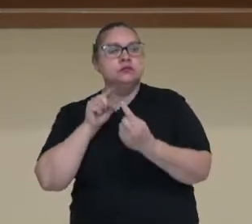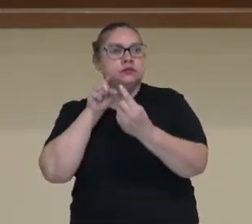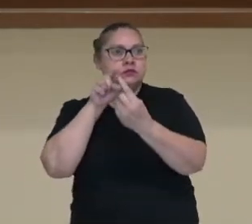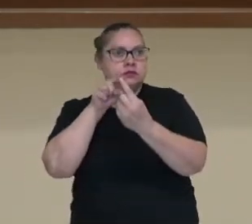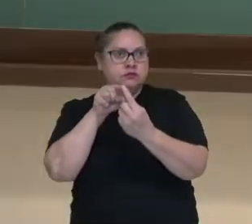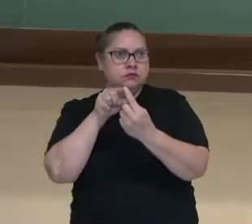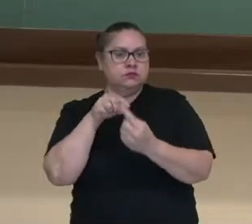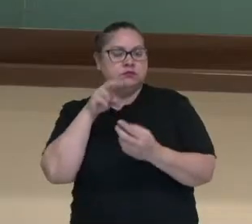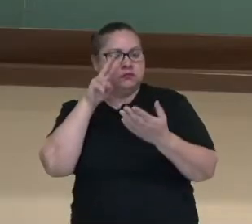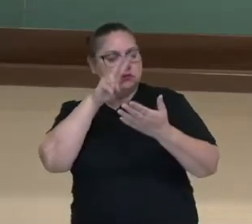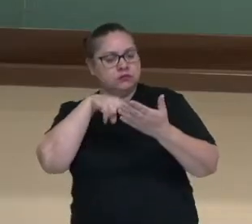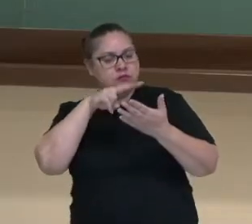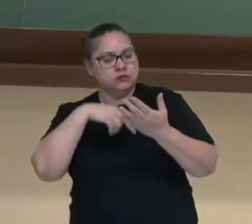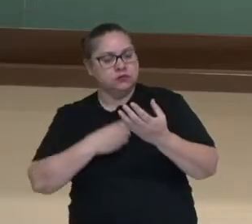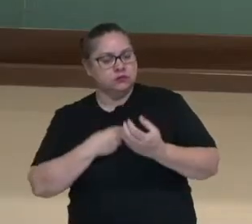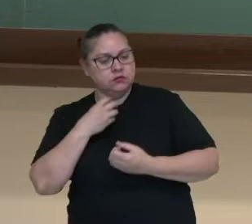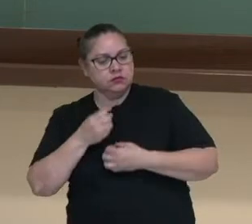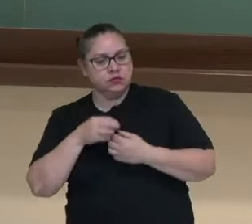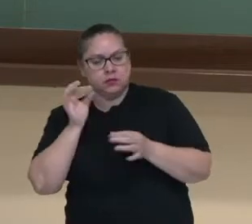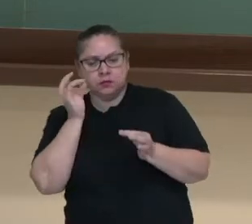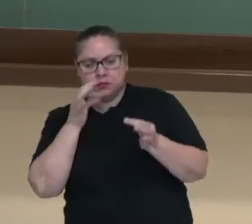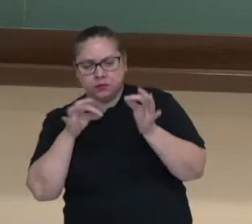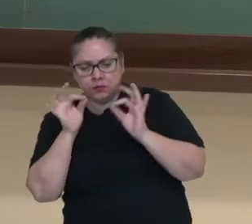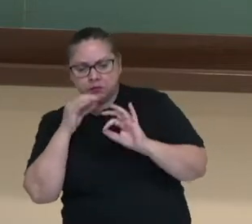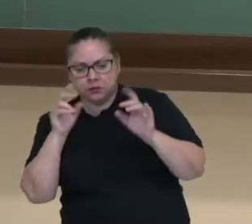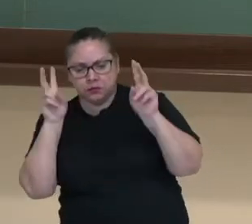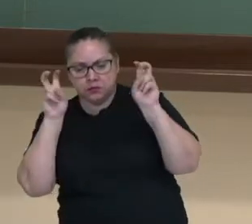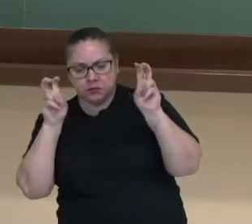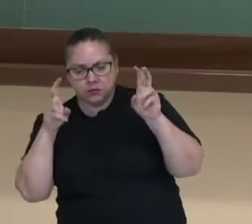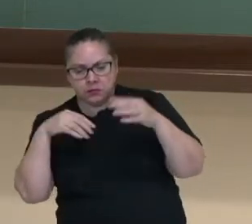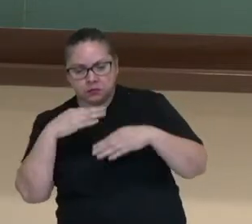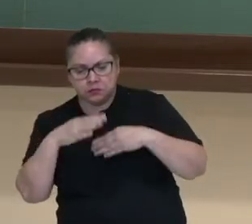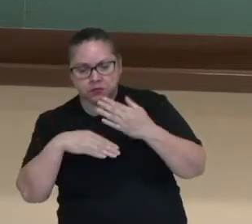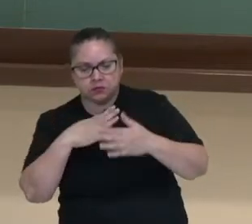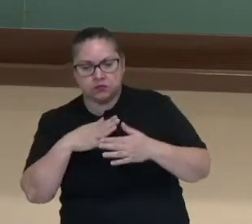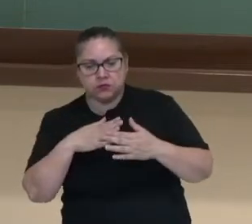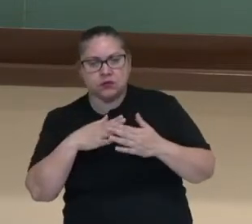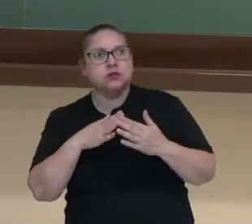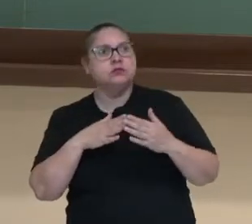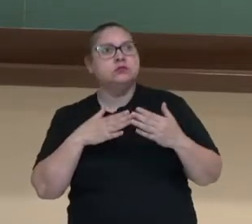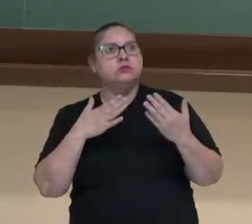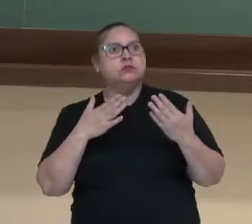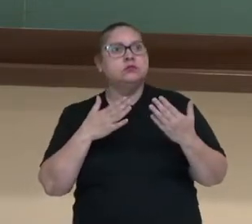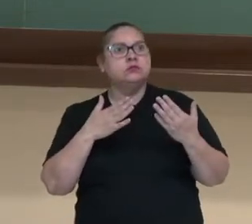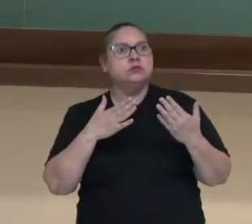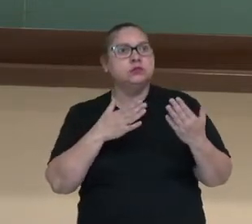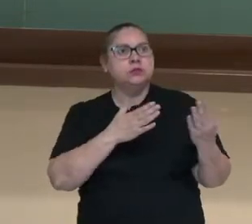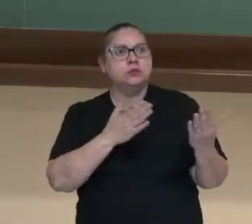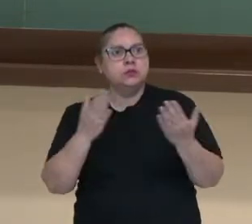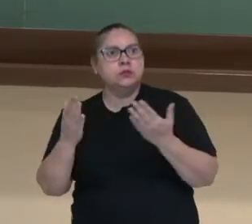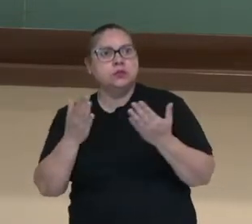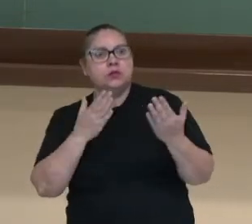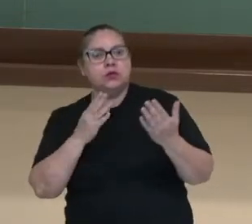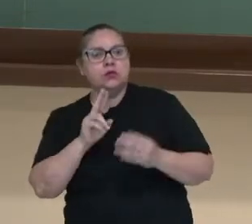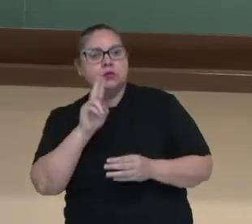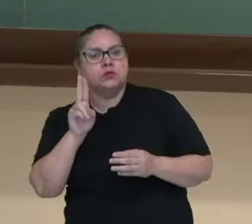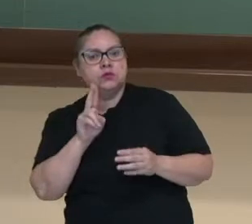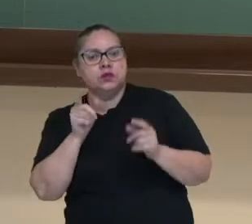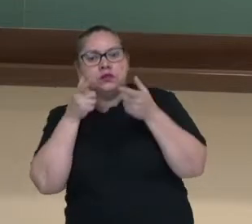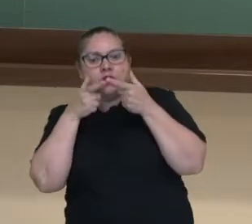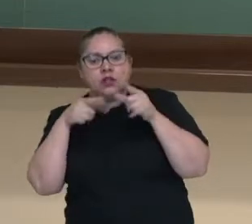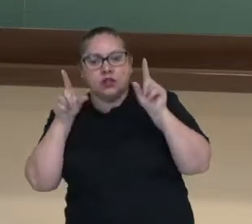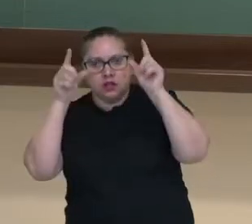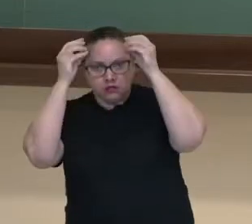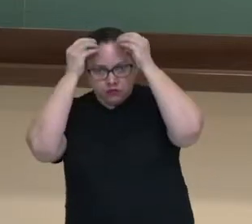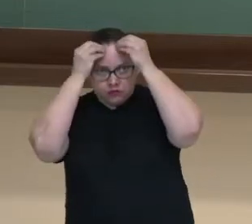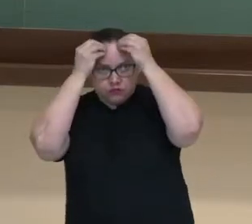Objetivos: ler um poema e analisar o tema desenvolvido, comparar o tema e a linguagem usada no poema e